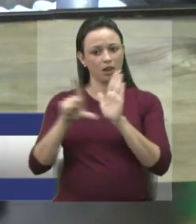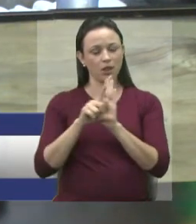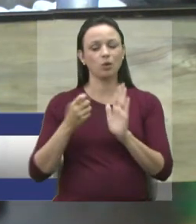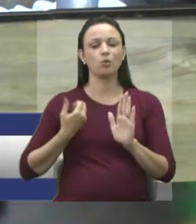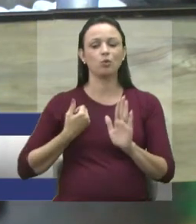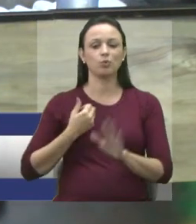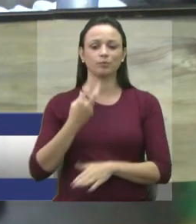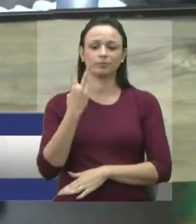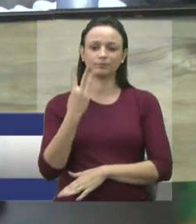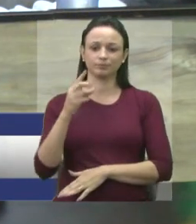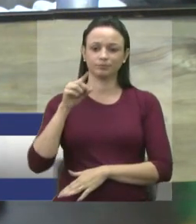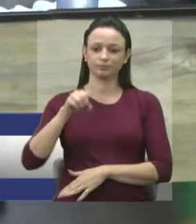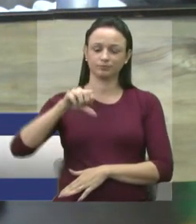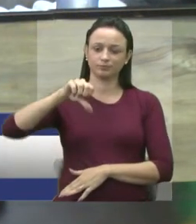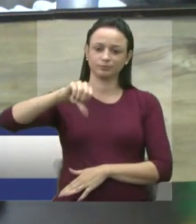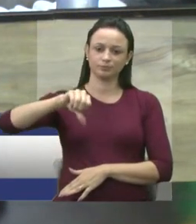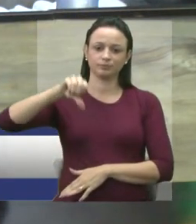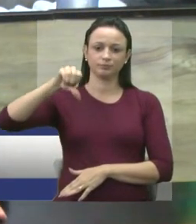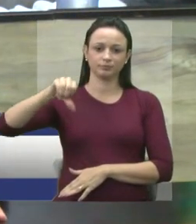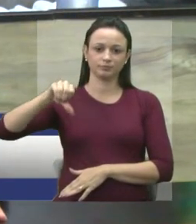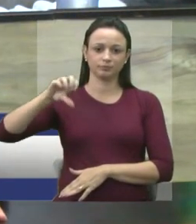número